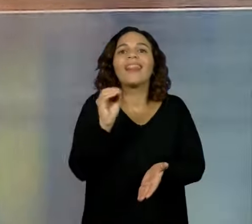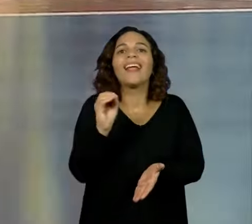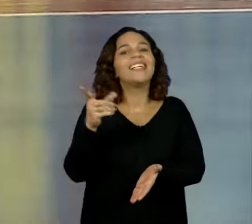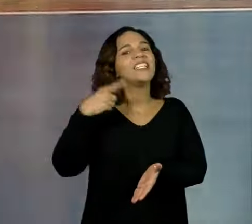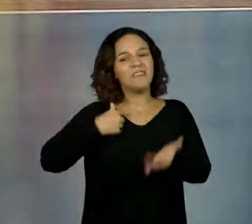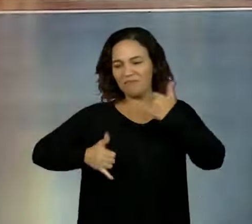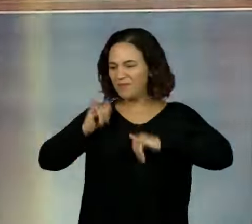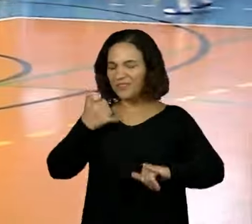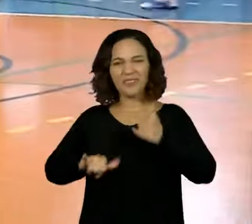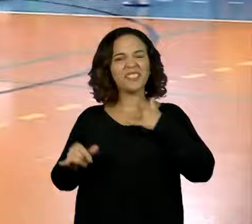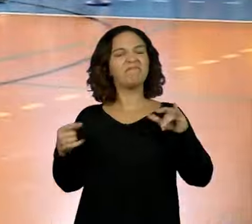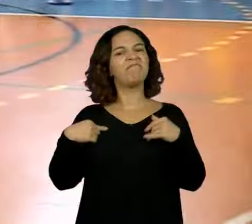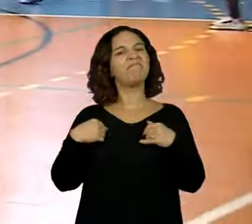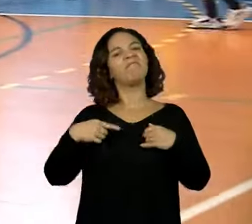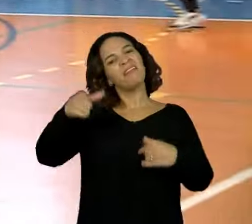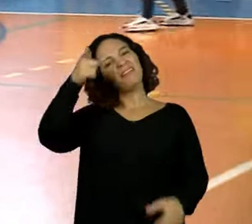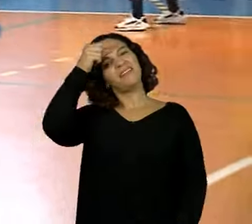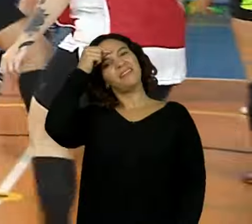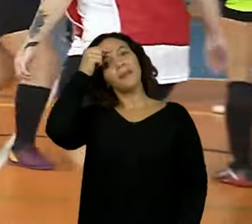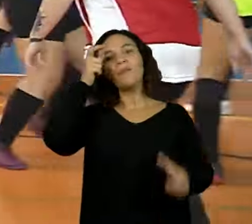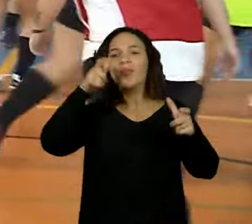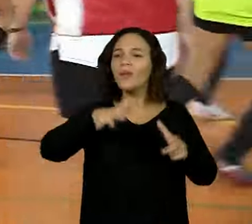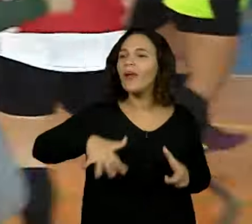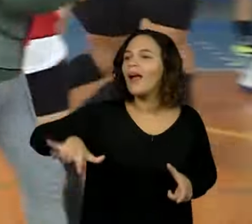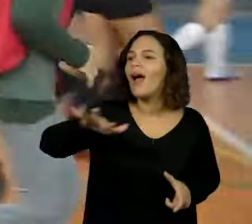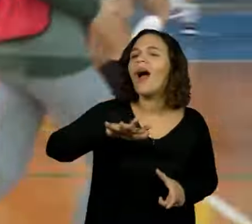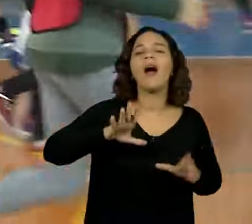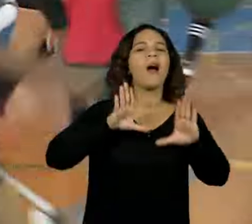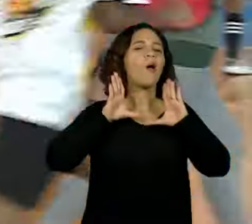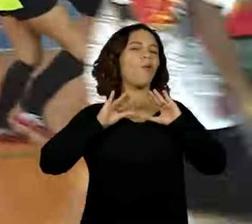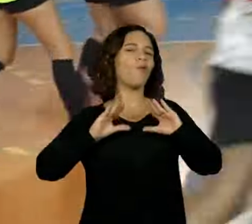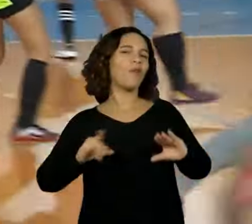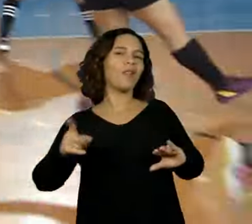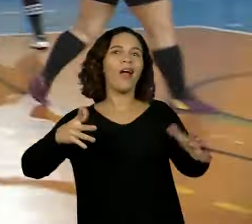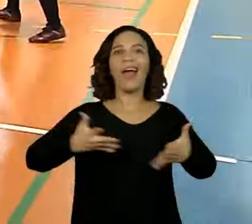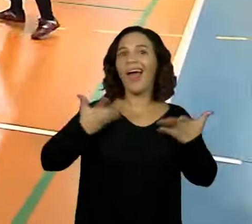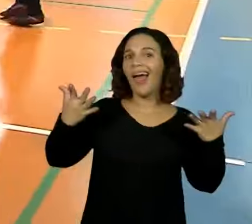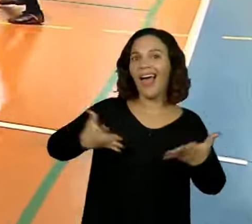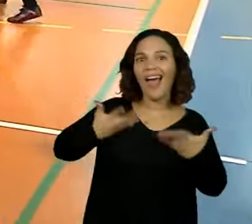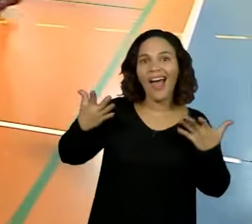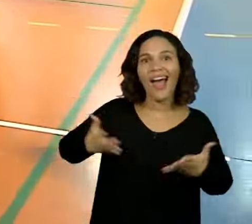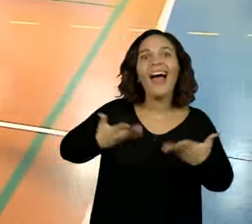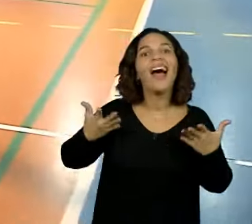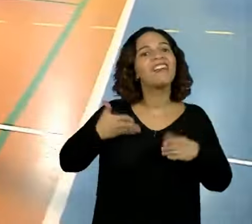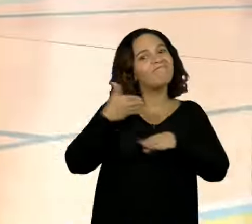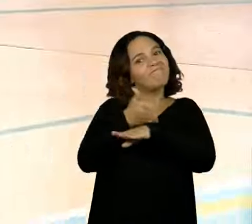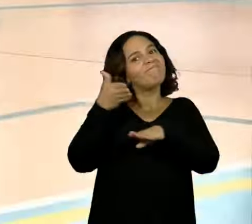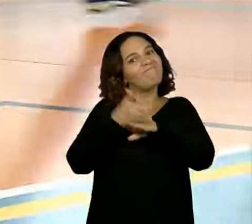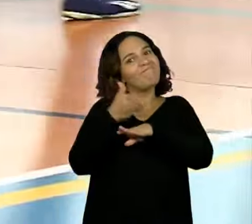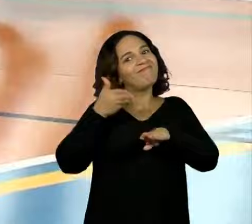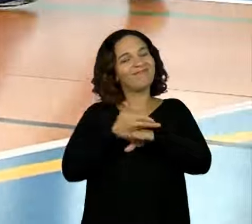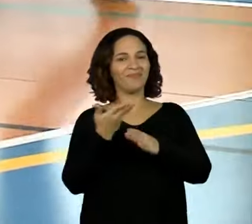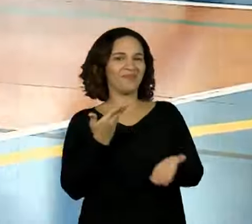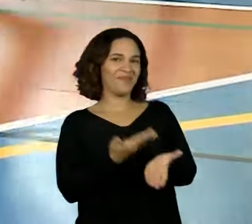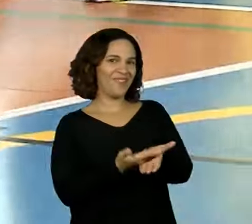de estar em um ambiente confortável dá ainda mais ânimo para as alunas manterem a frequência nas